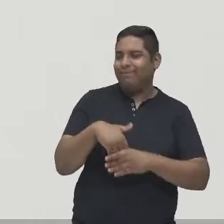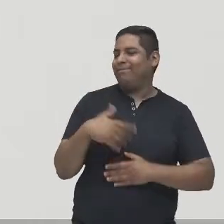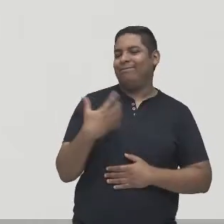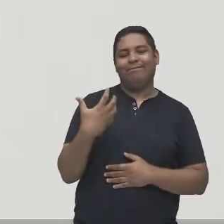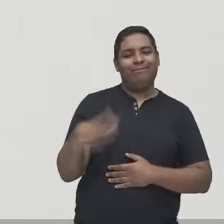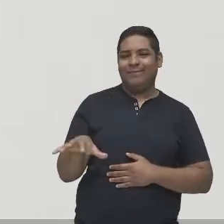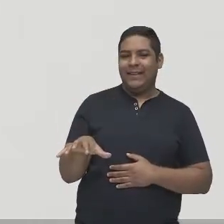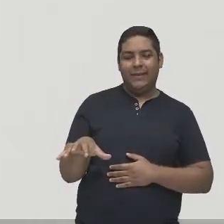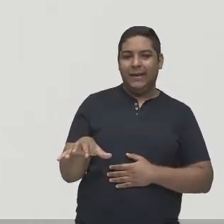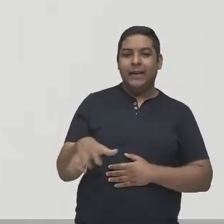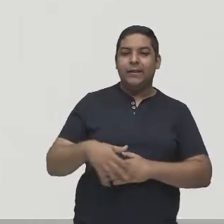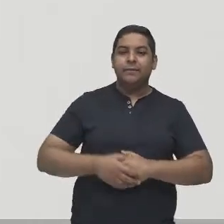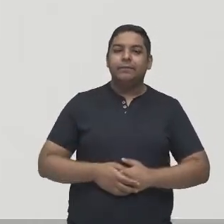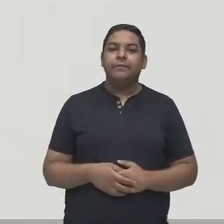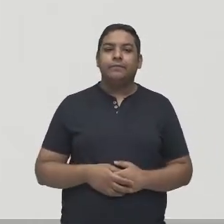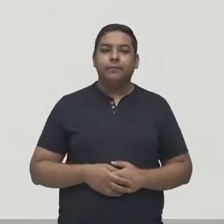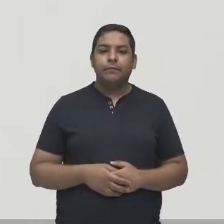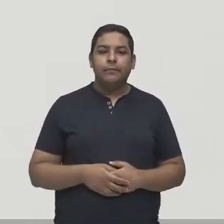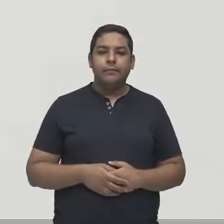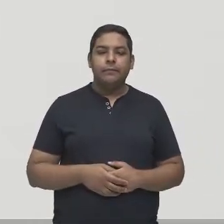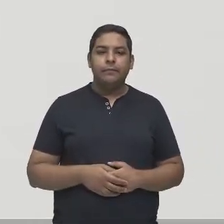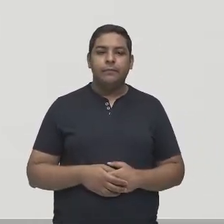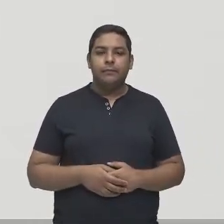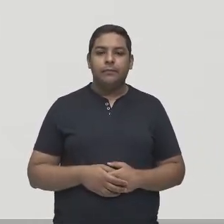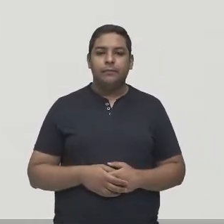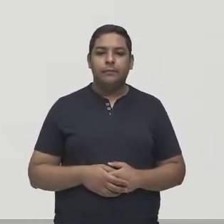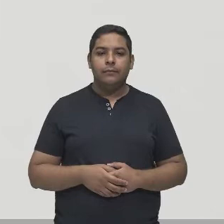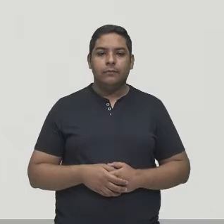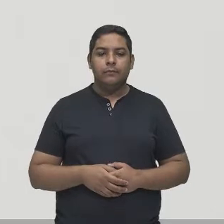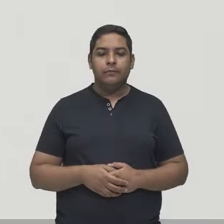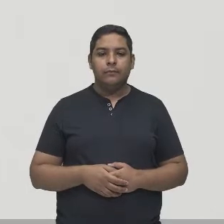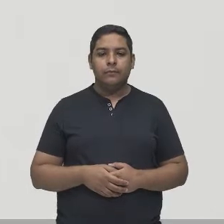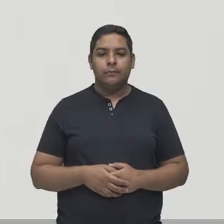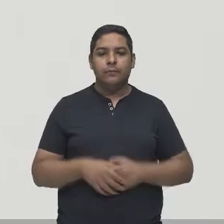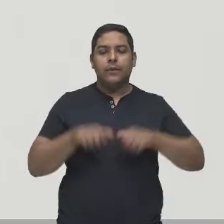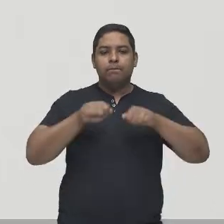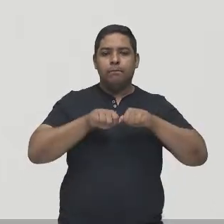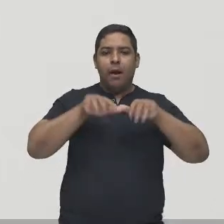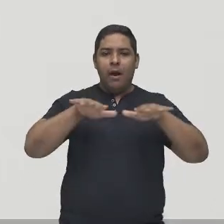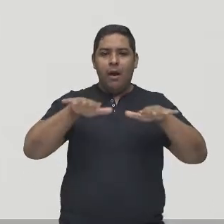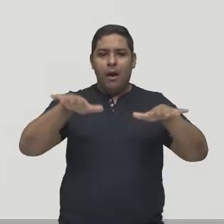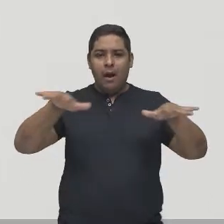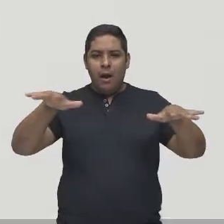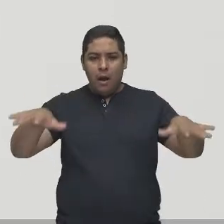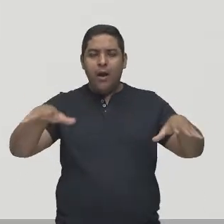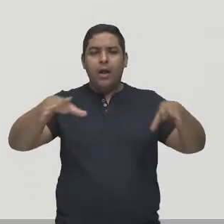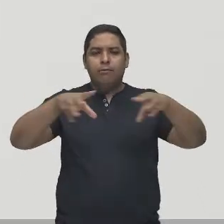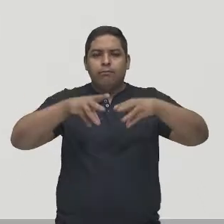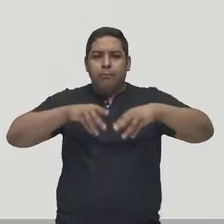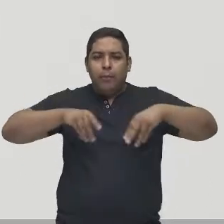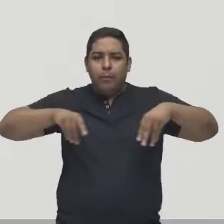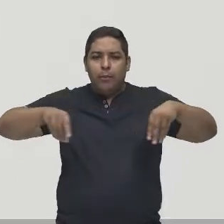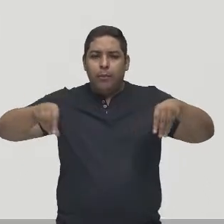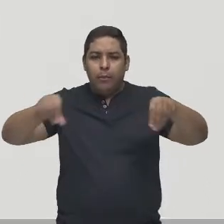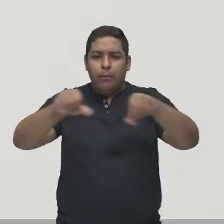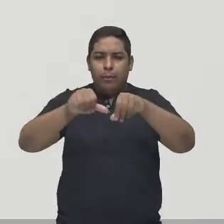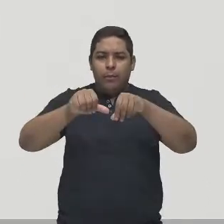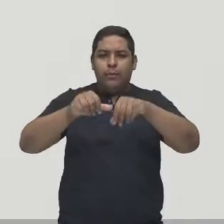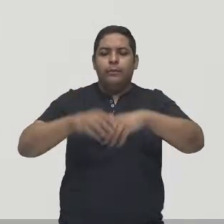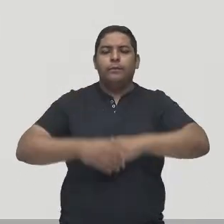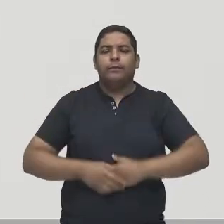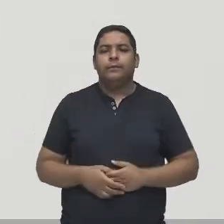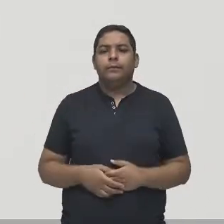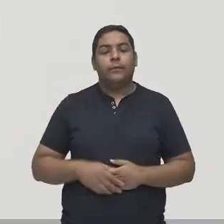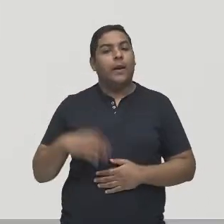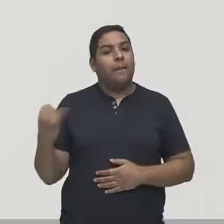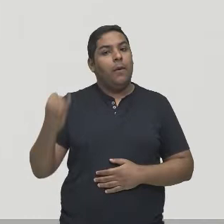no poder de forma única. Expansionismo territorial. Então, isso é importante para vocês